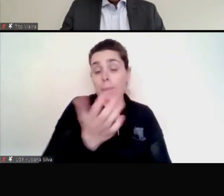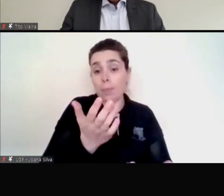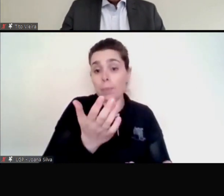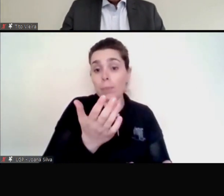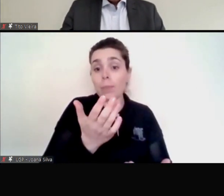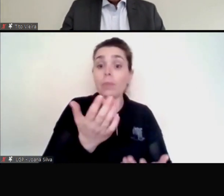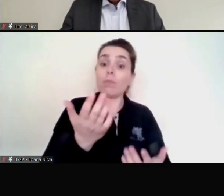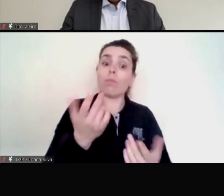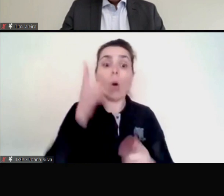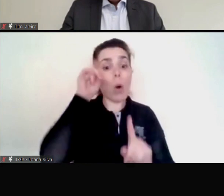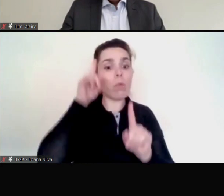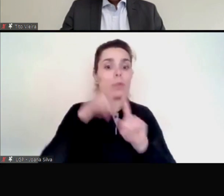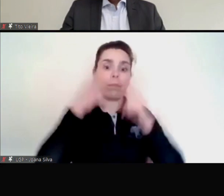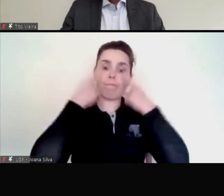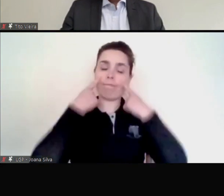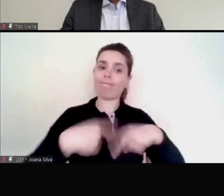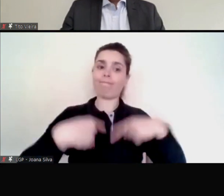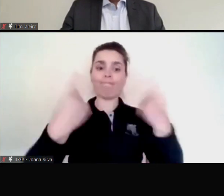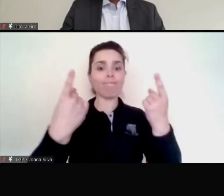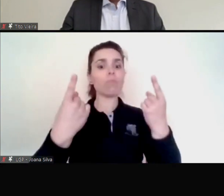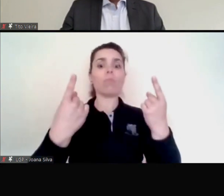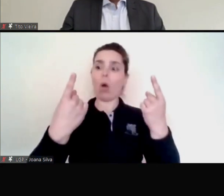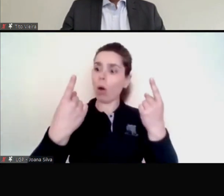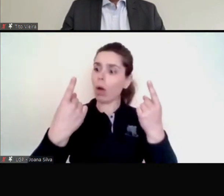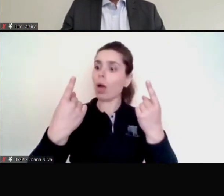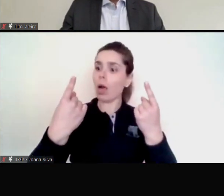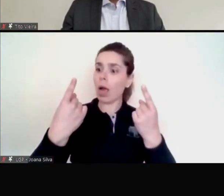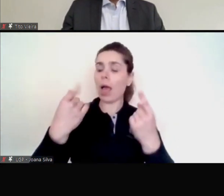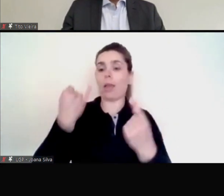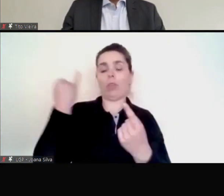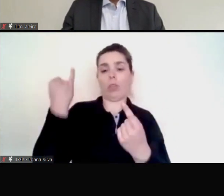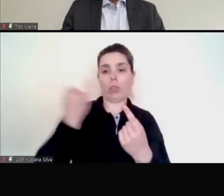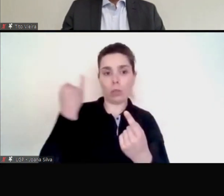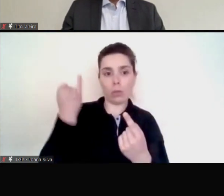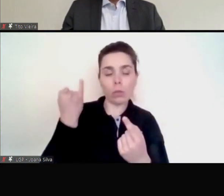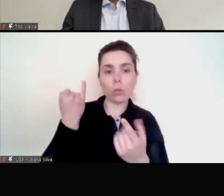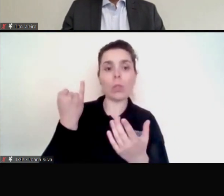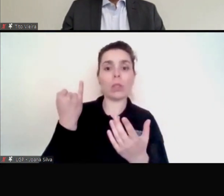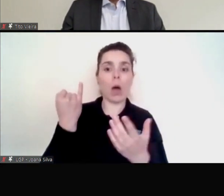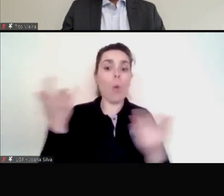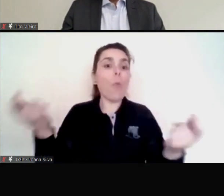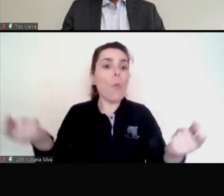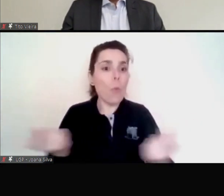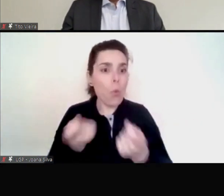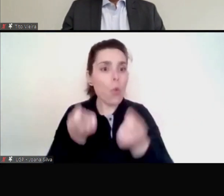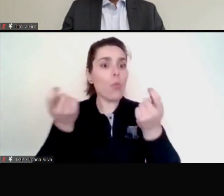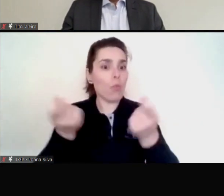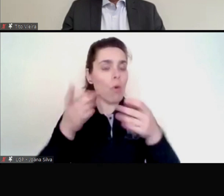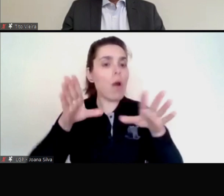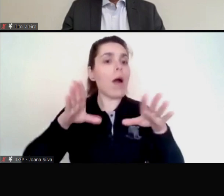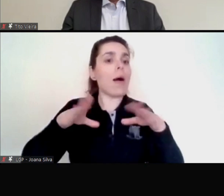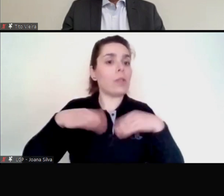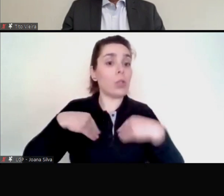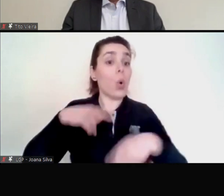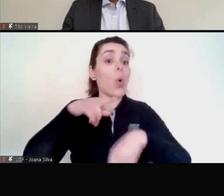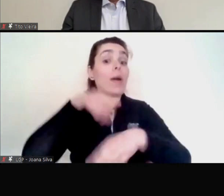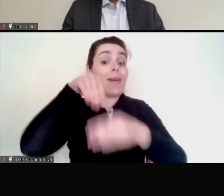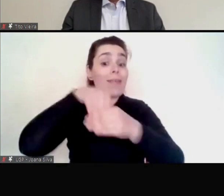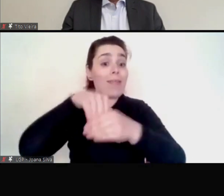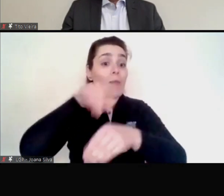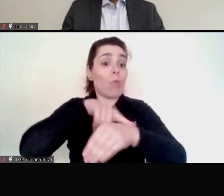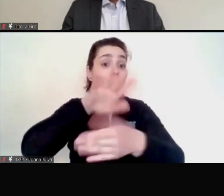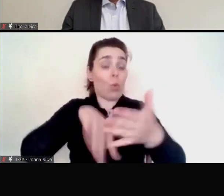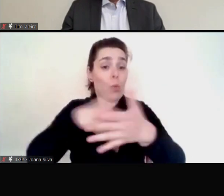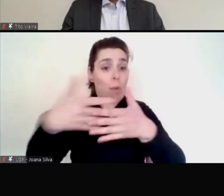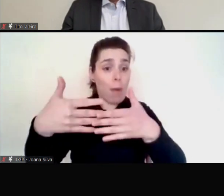dar visibilidade a este investimento que é também da instituição, porque promoveu a sua realização no seu horário de trabalho, podem depois